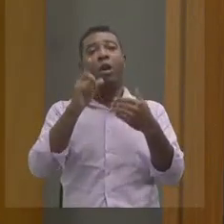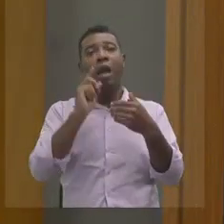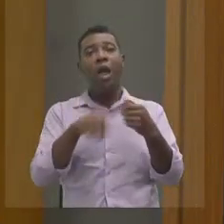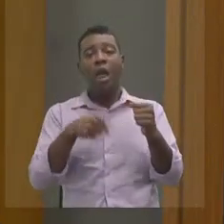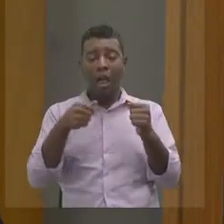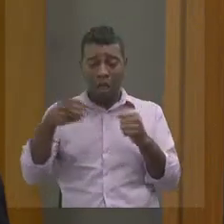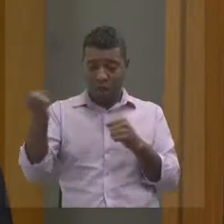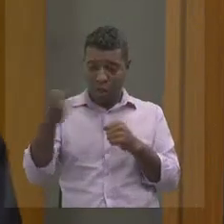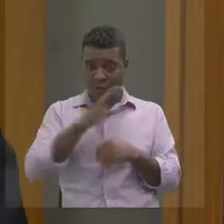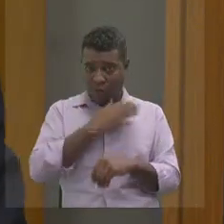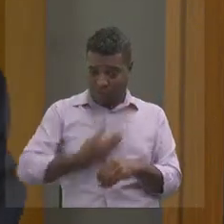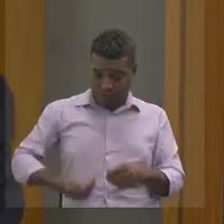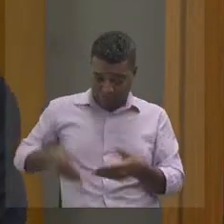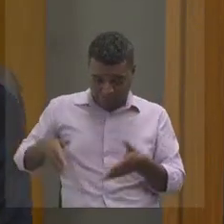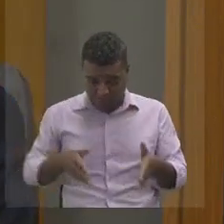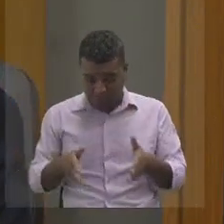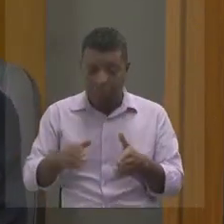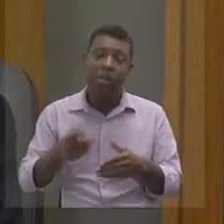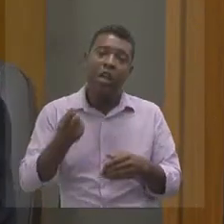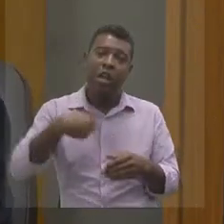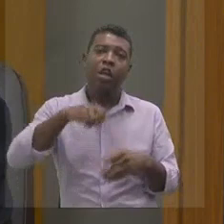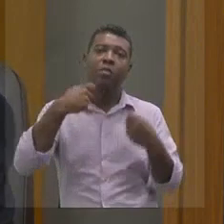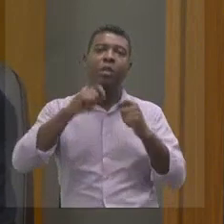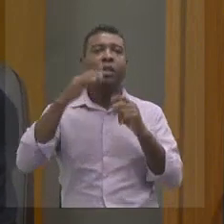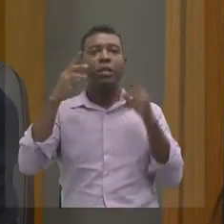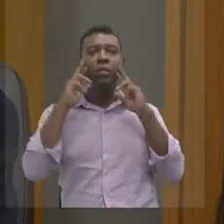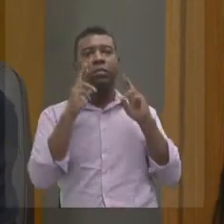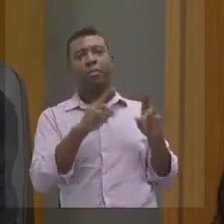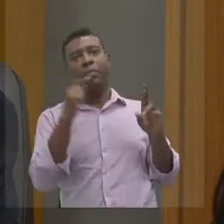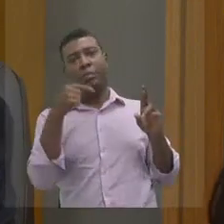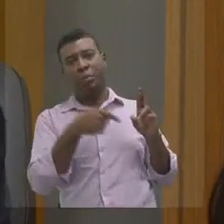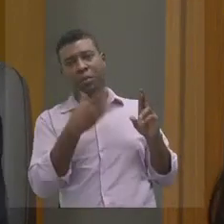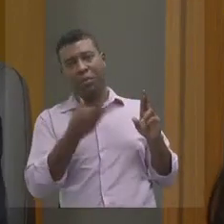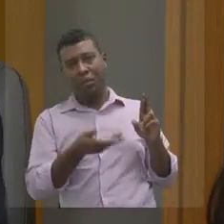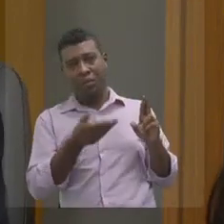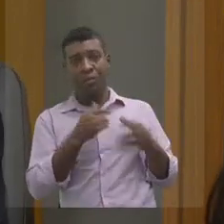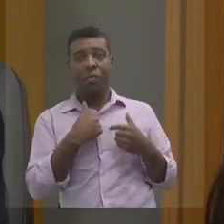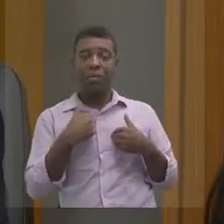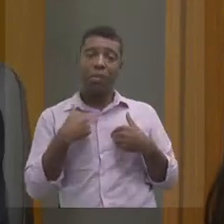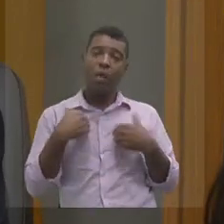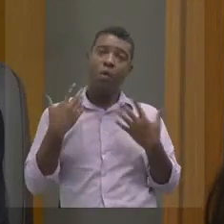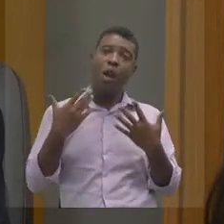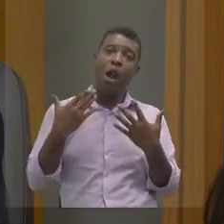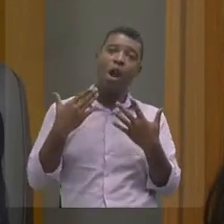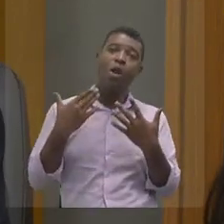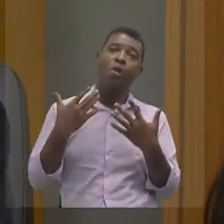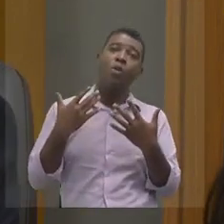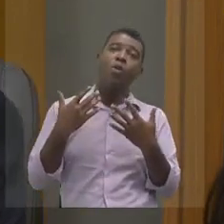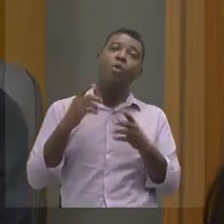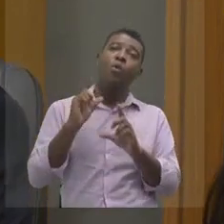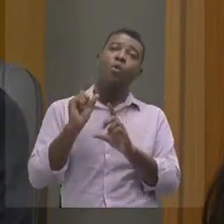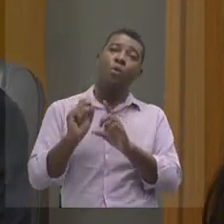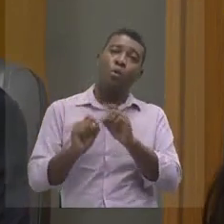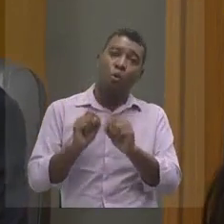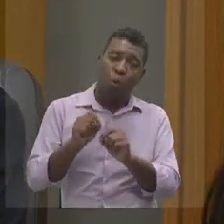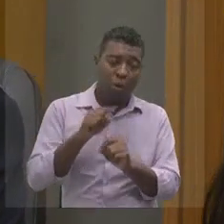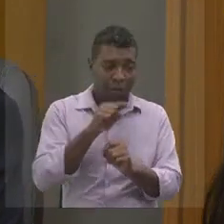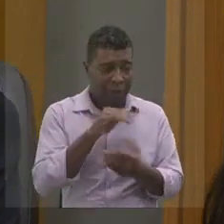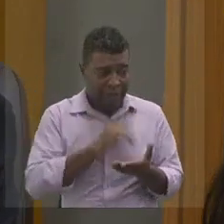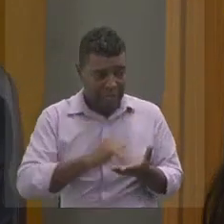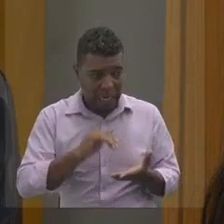governo e que merece o nosso respeito e quero aqui secretário e caro